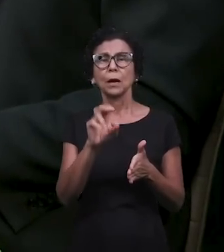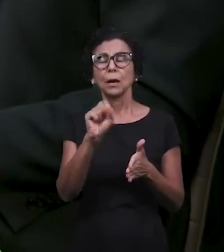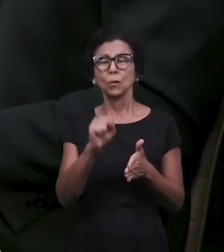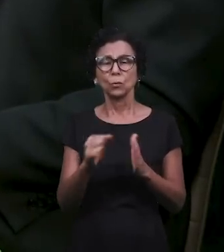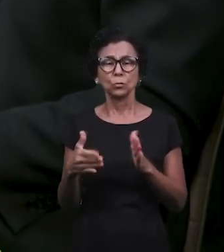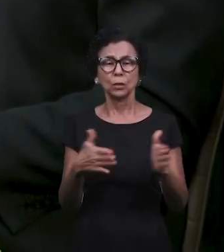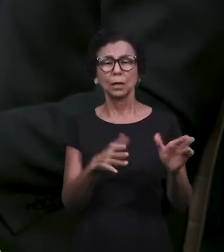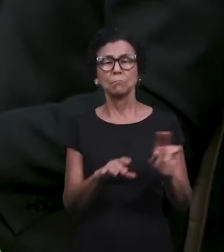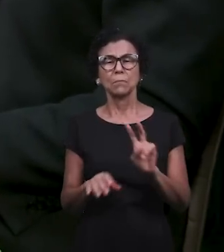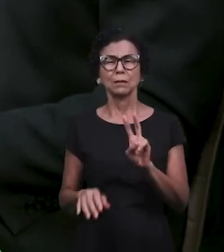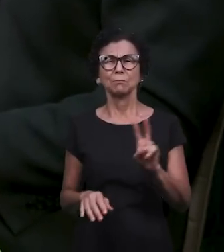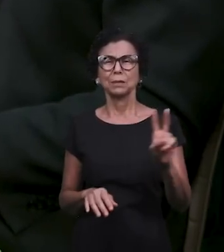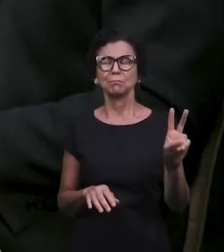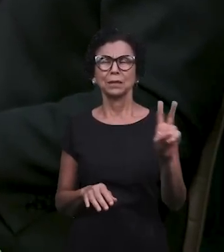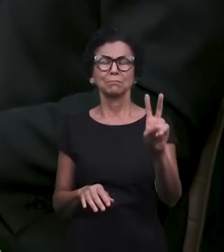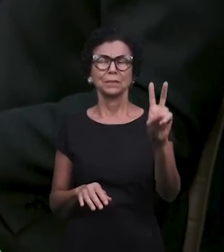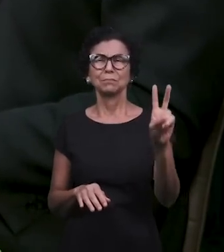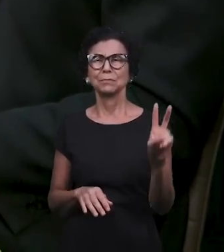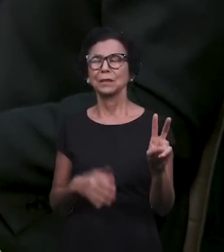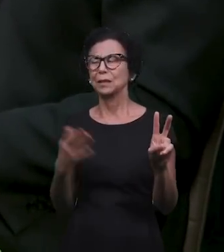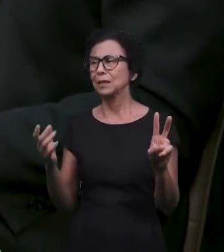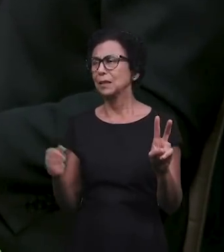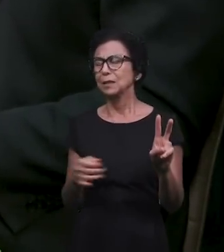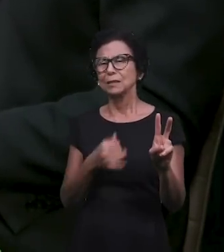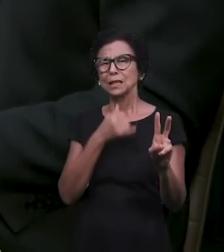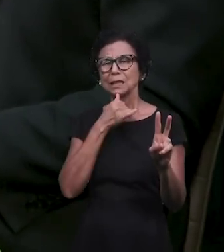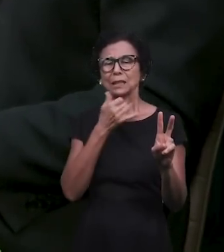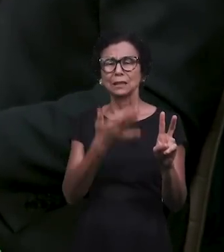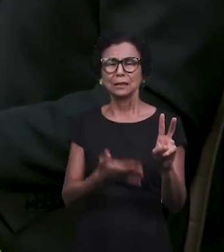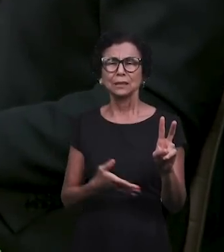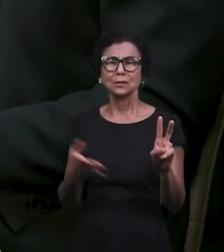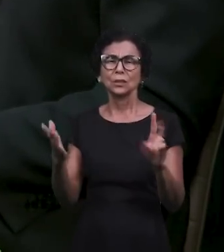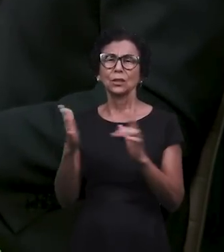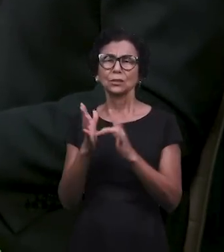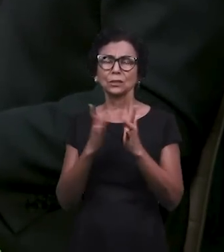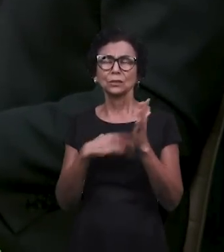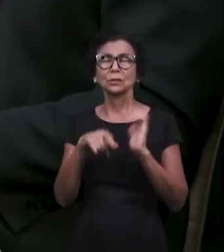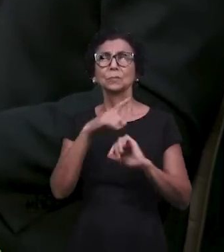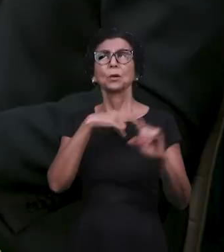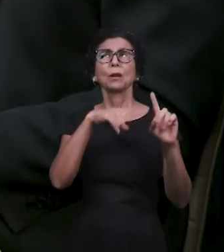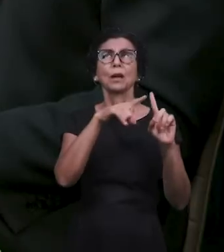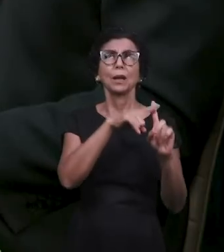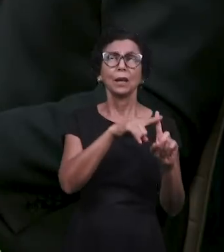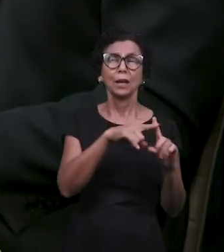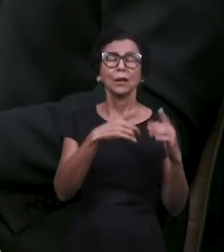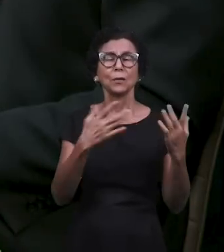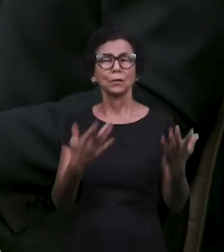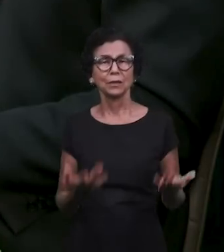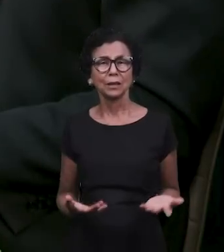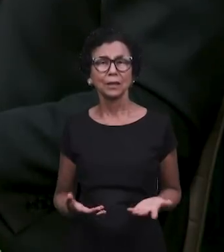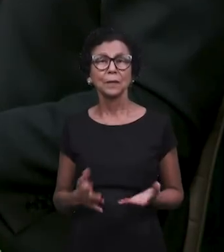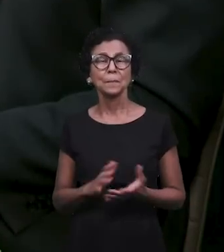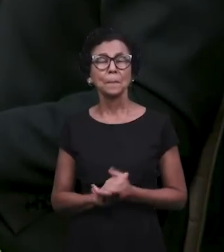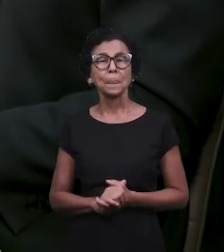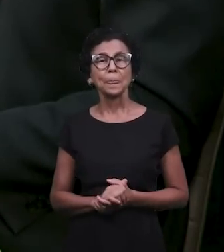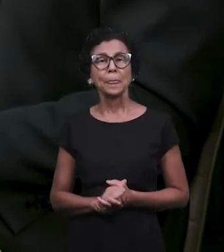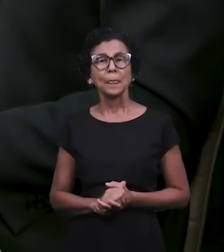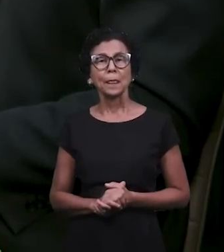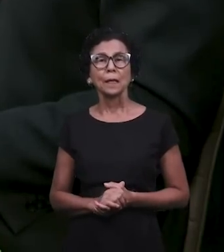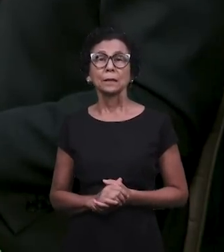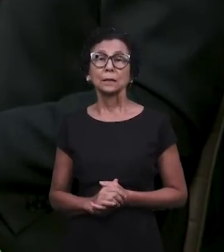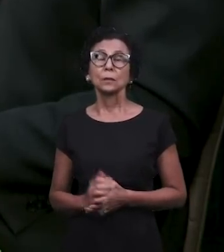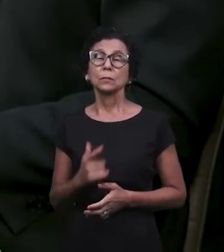estáis tristes? Então, o Deus que te tirou, que abriu o Mar Vermelho, o Deus que mandou o maná, o Deus que